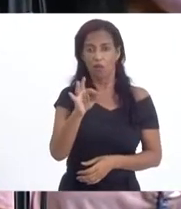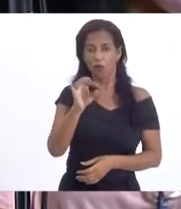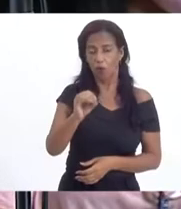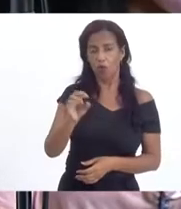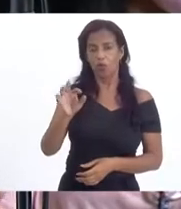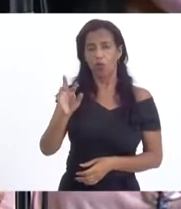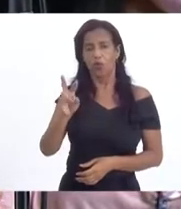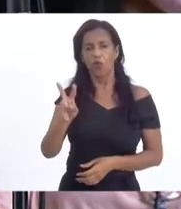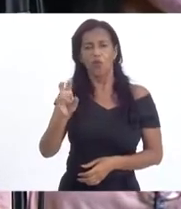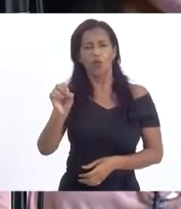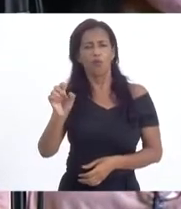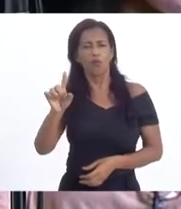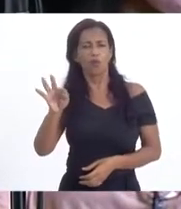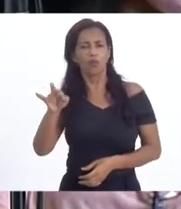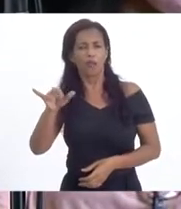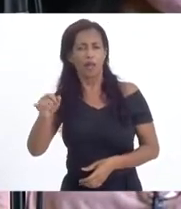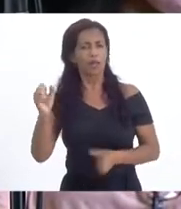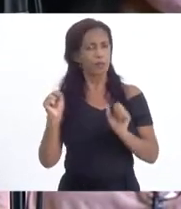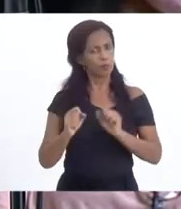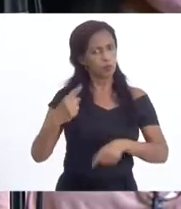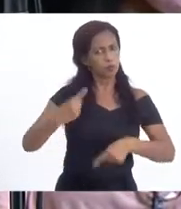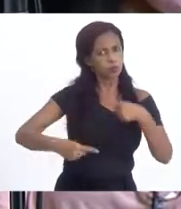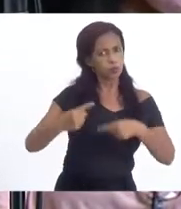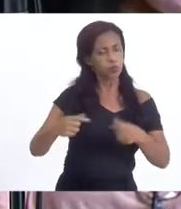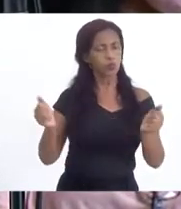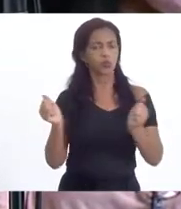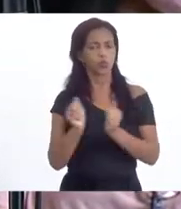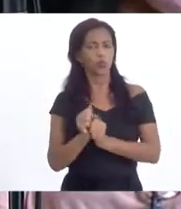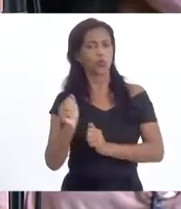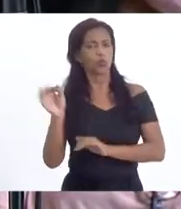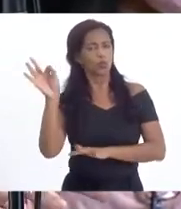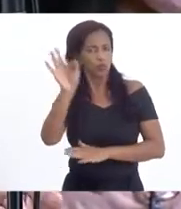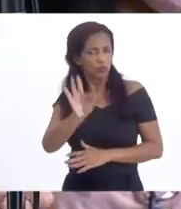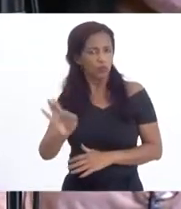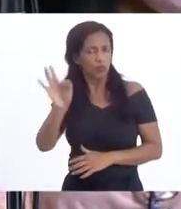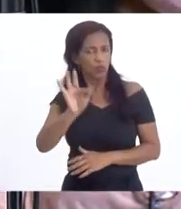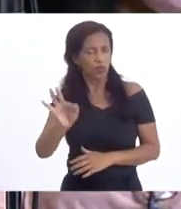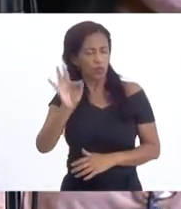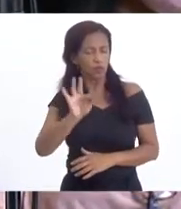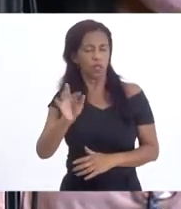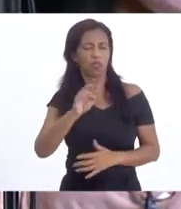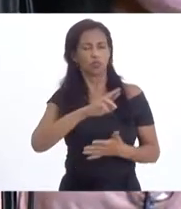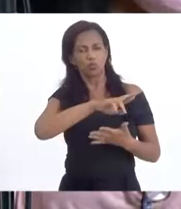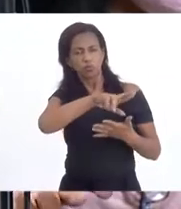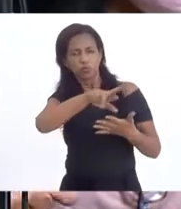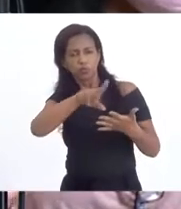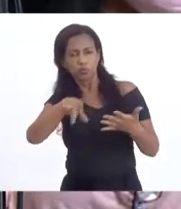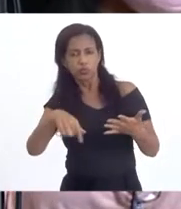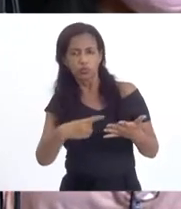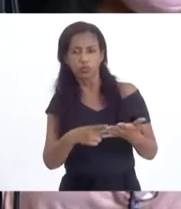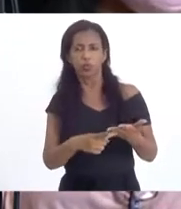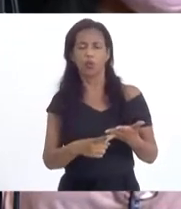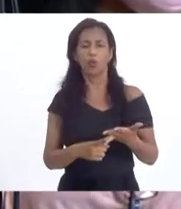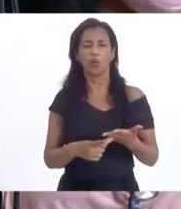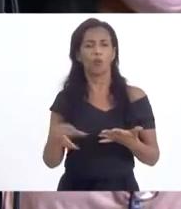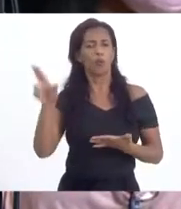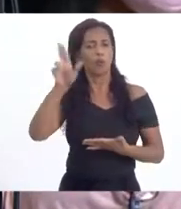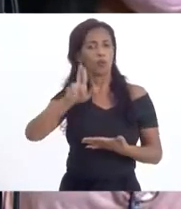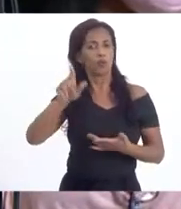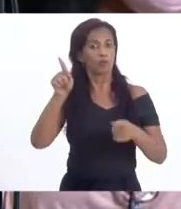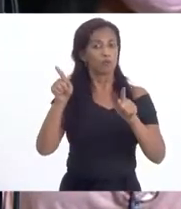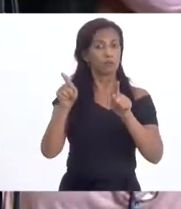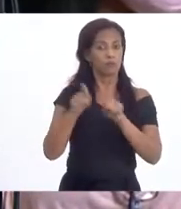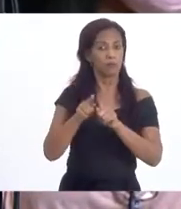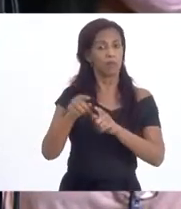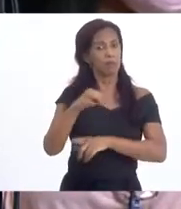fotovoltaica. Lembrar que podemos discutir junto com a UFRJ, com a UF, com a UENF, com a FEMAIS, município, uma universidade também do